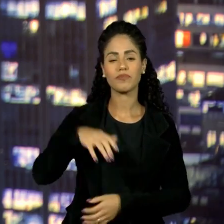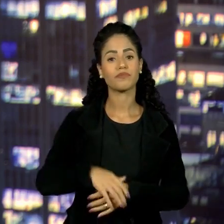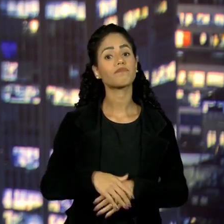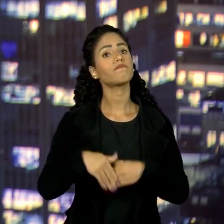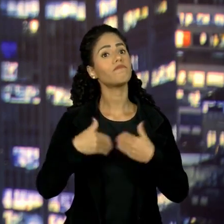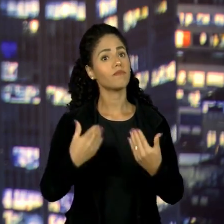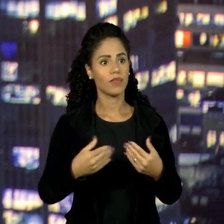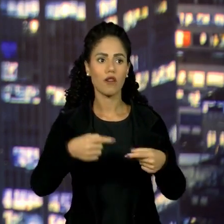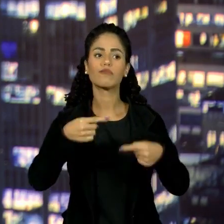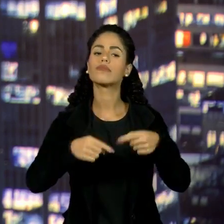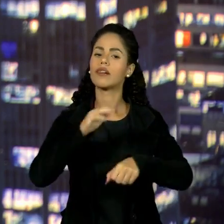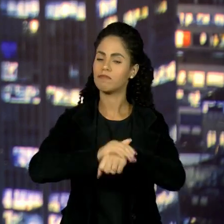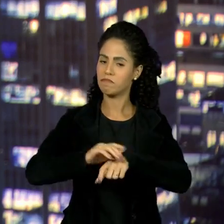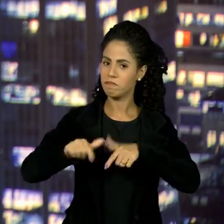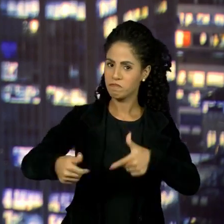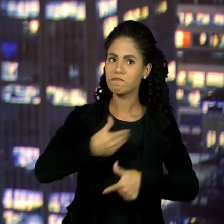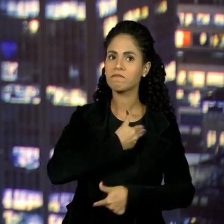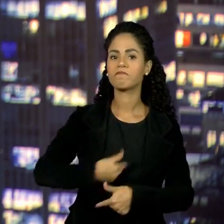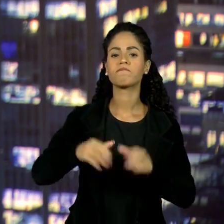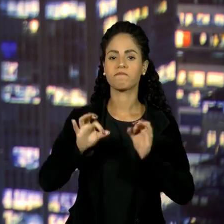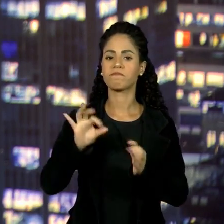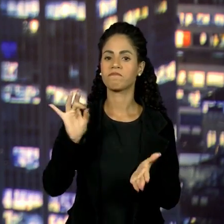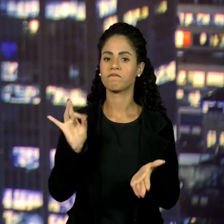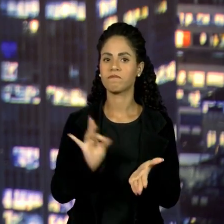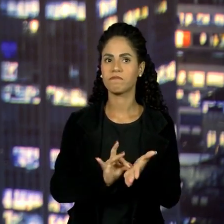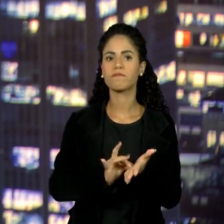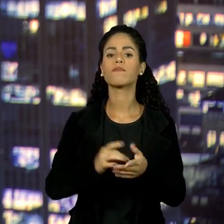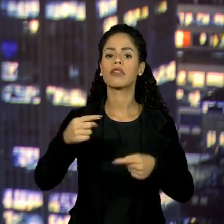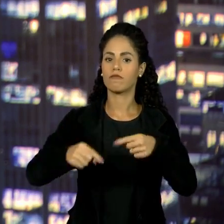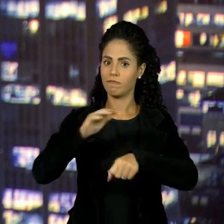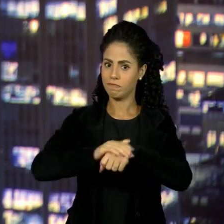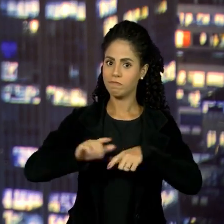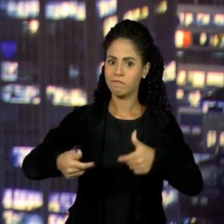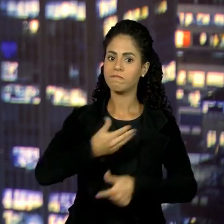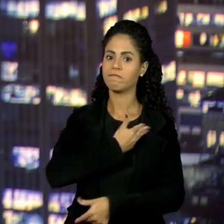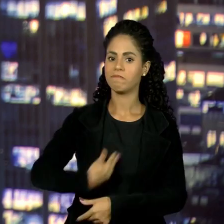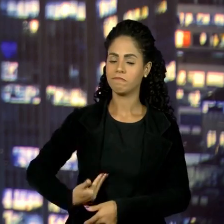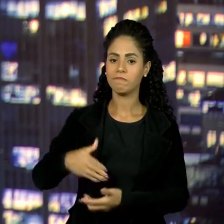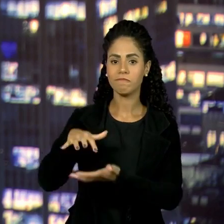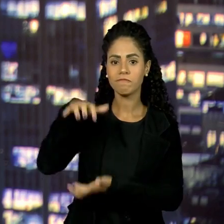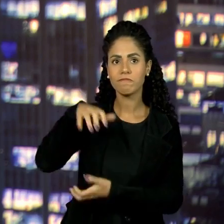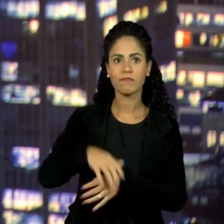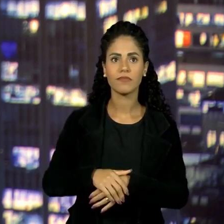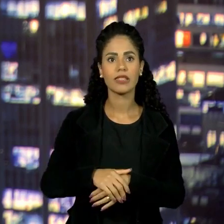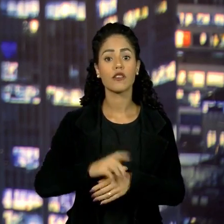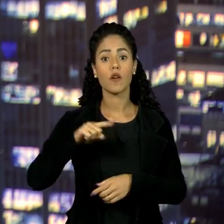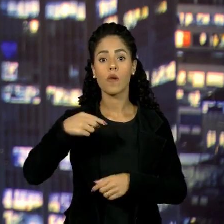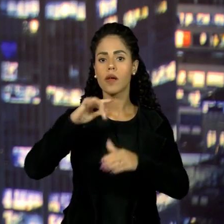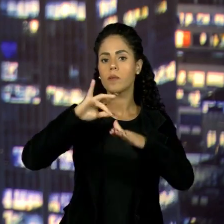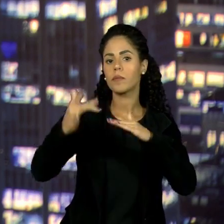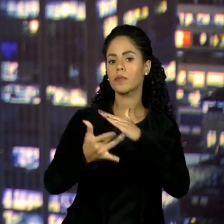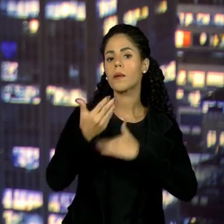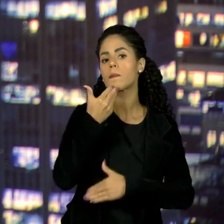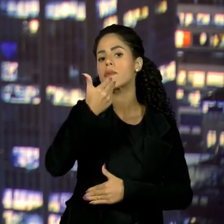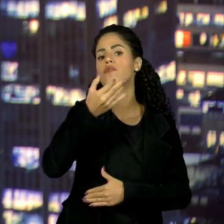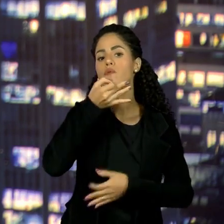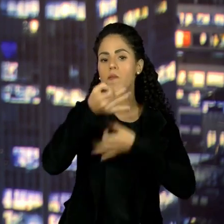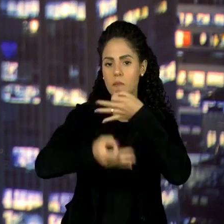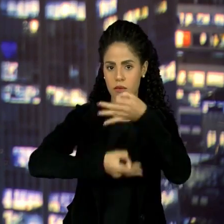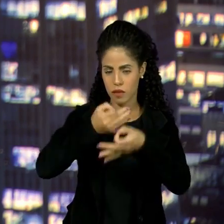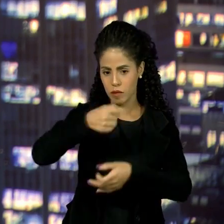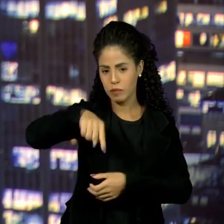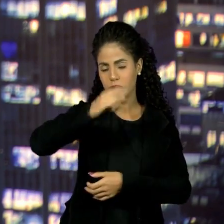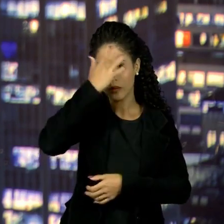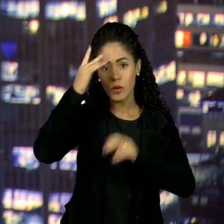fala de políticas públicas, né? A gente tem que falar de políticas públicas quando fala de envelhecimento. Bom, a gente foi às redes sociais pedir a opinião dos internautas